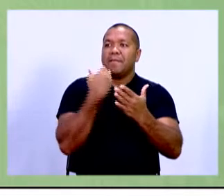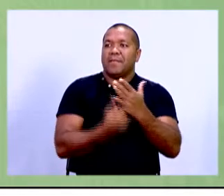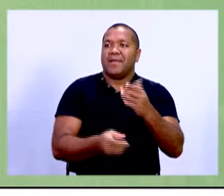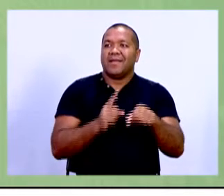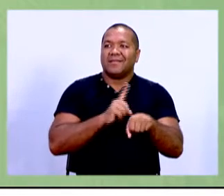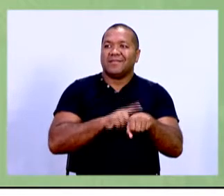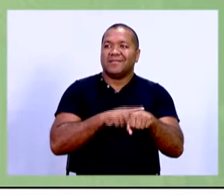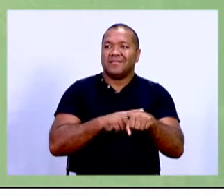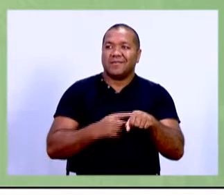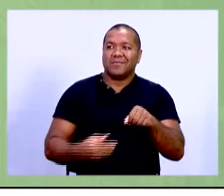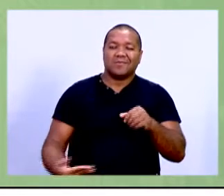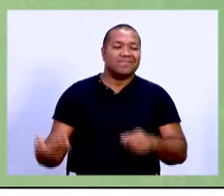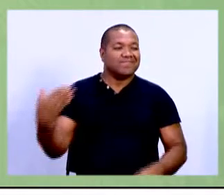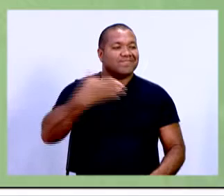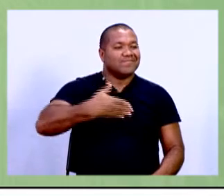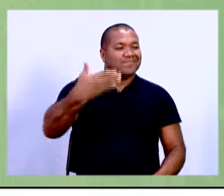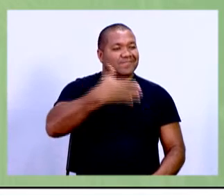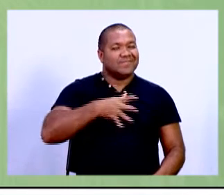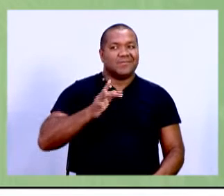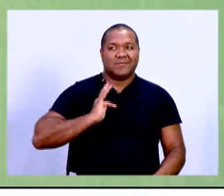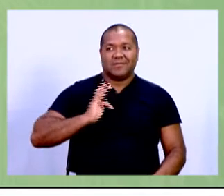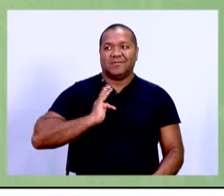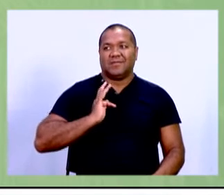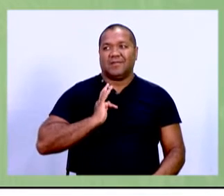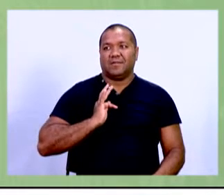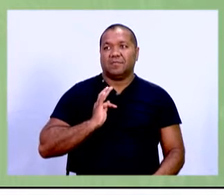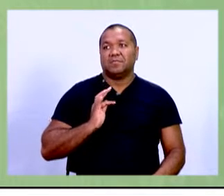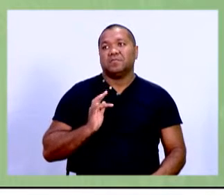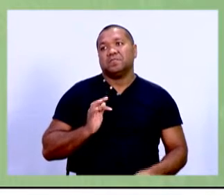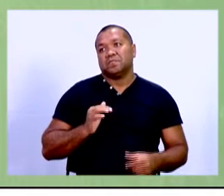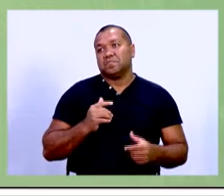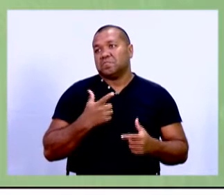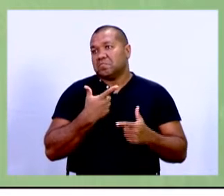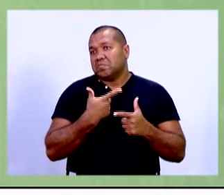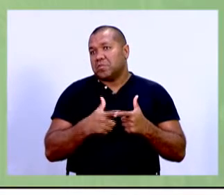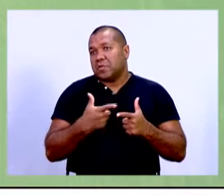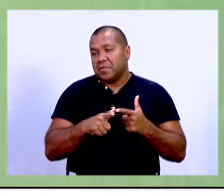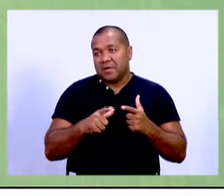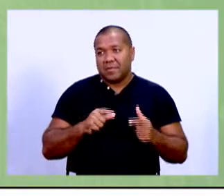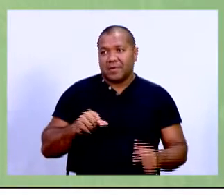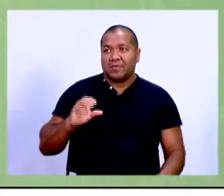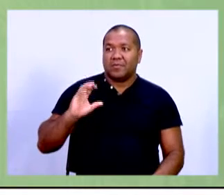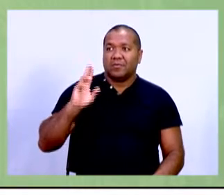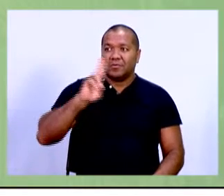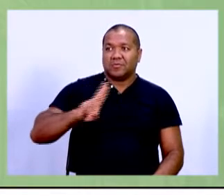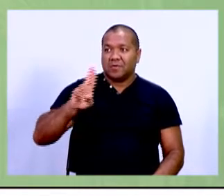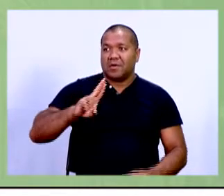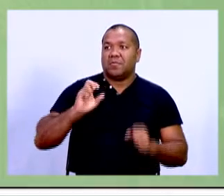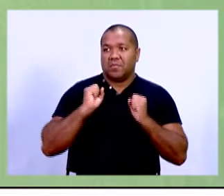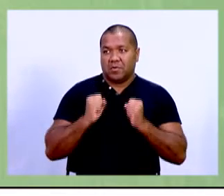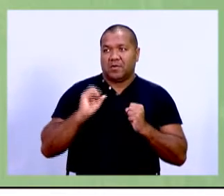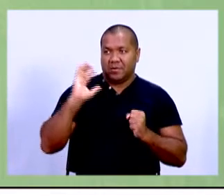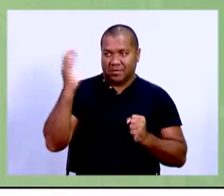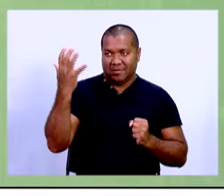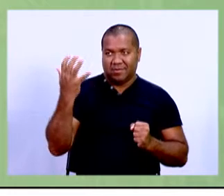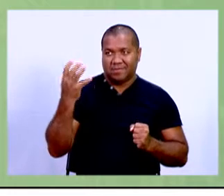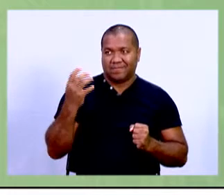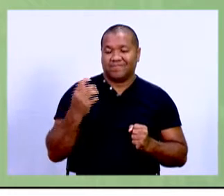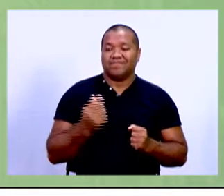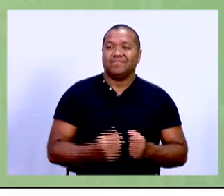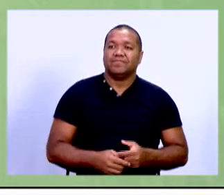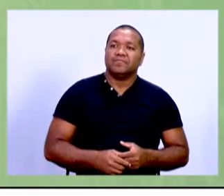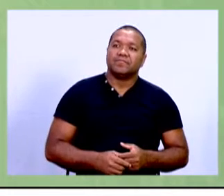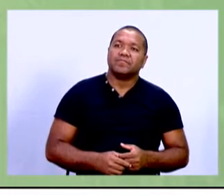visitas dos técnicos. Problemas que o próprio cliente poderia resolver. Gasto com